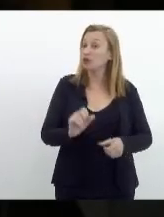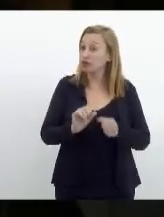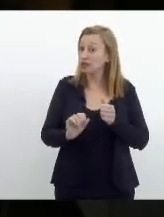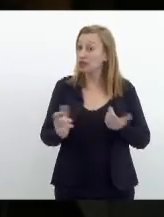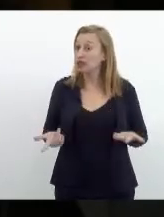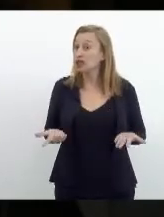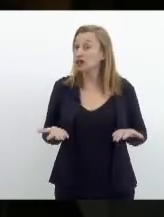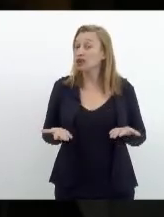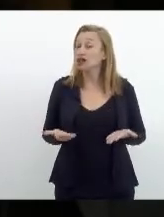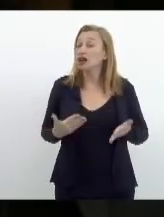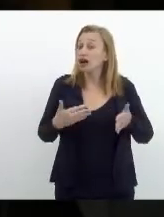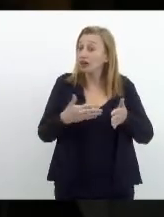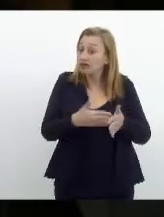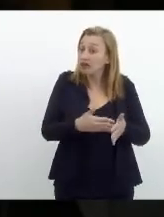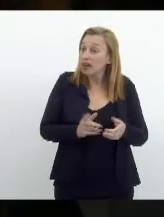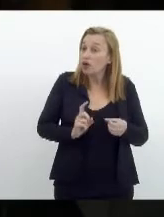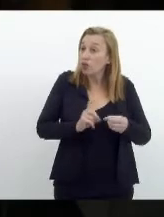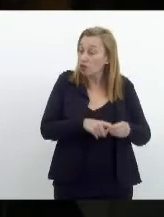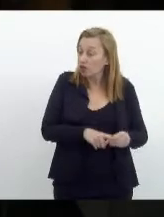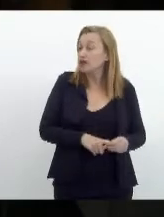E até conveniar